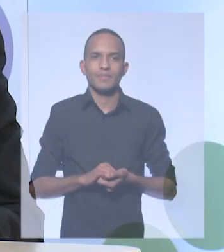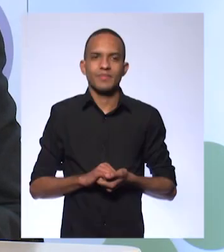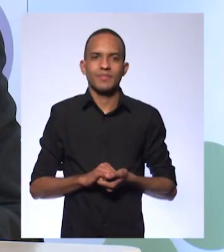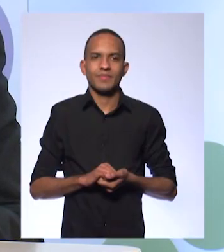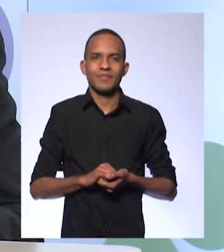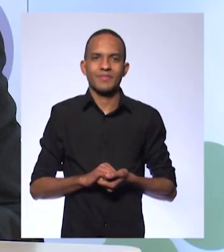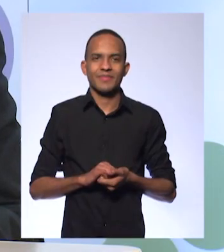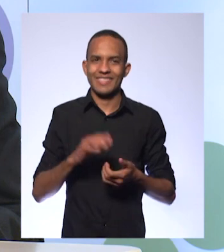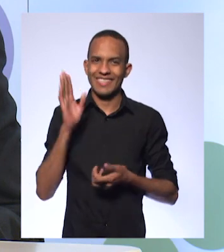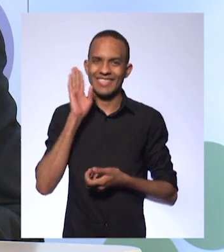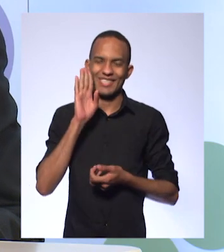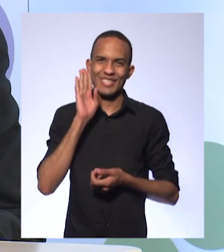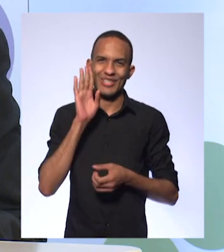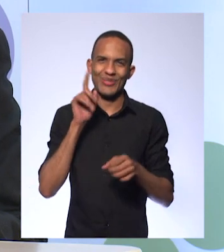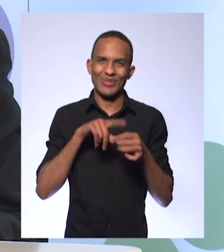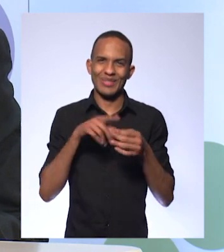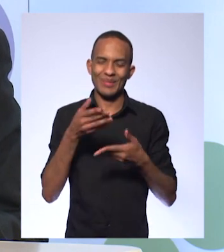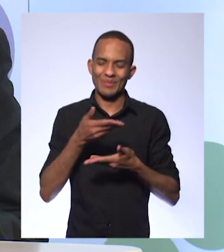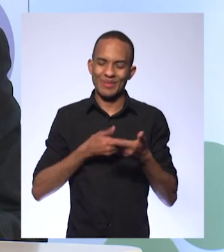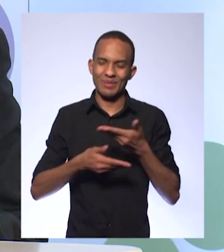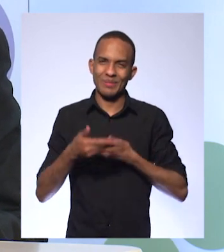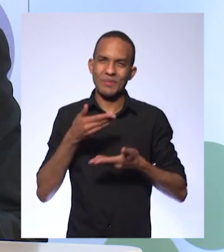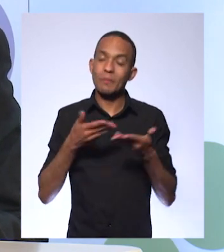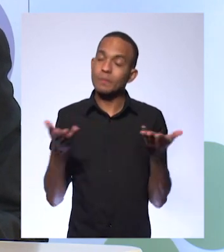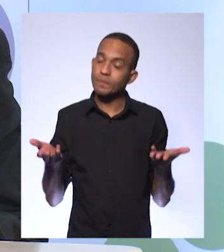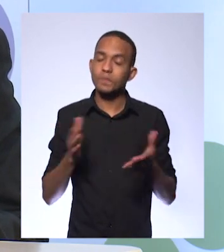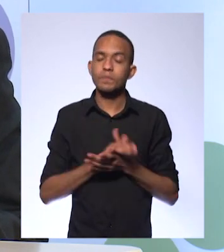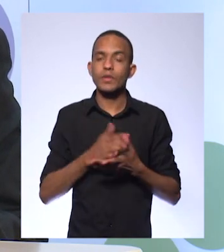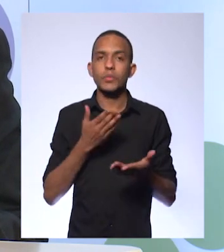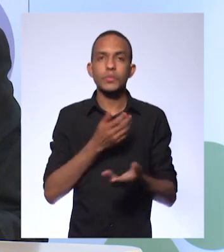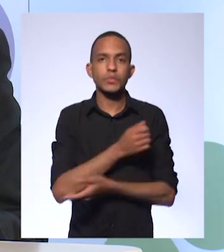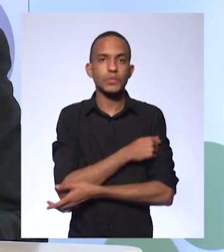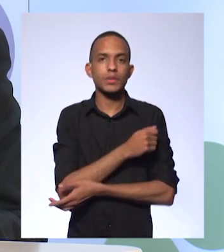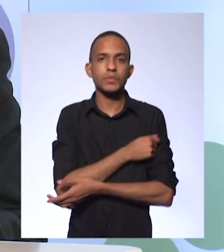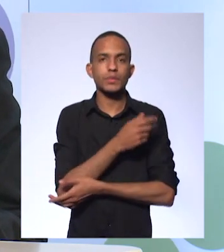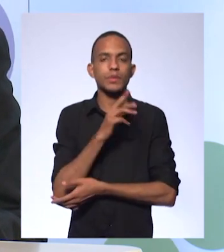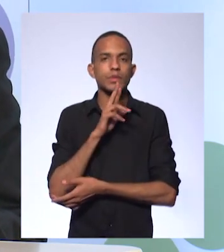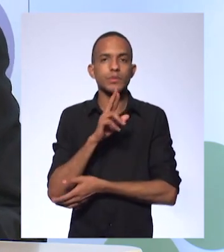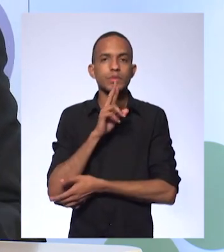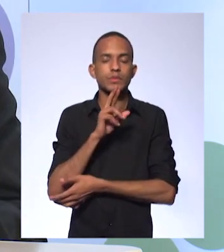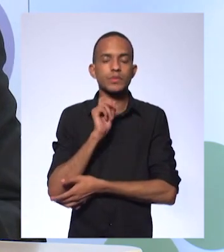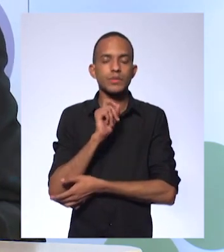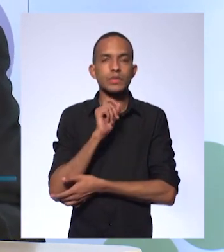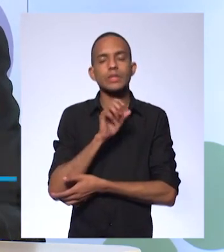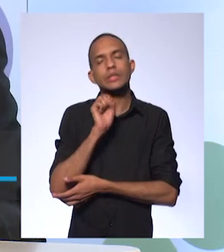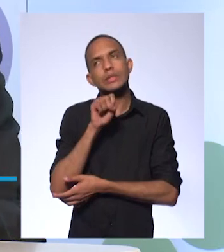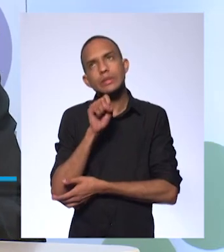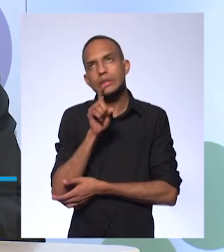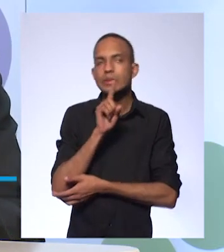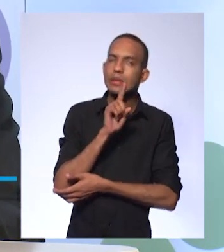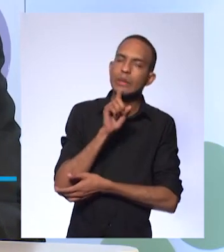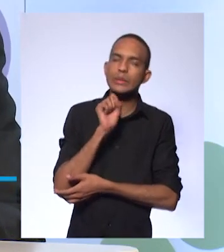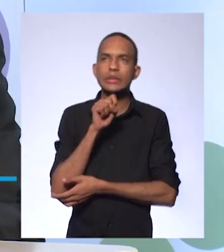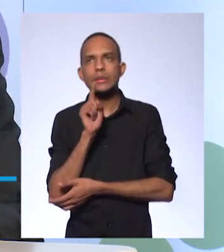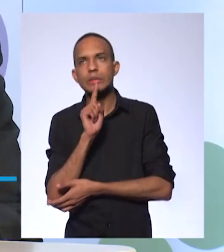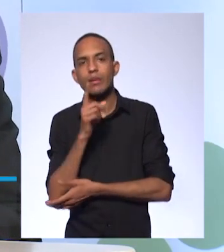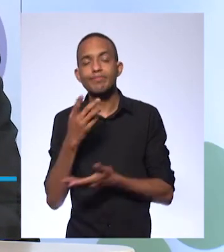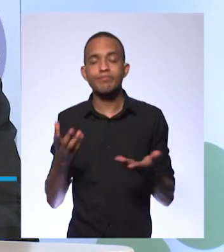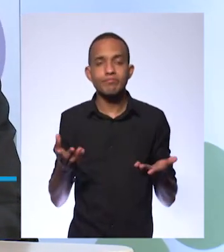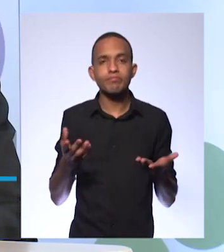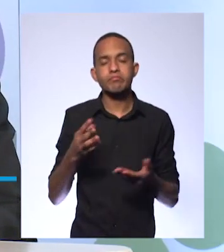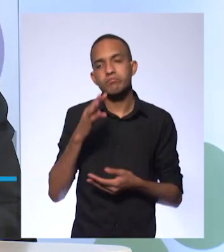Legal, voltamos aí para a interação. Olha, os estudantes, eles estão colocando assim, sim, não, sim, não. É